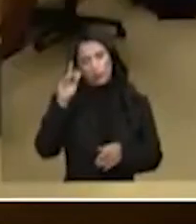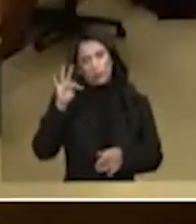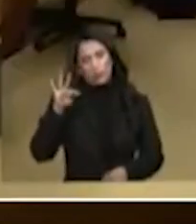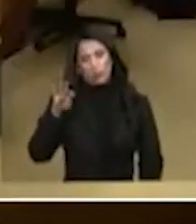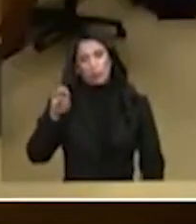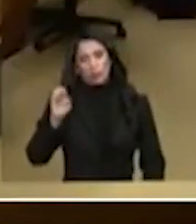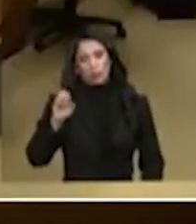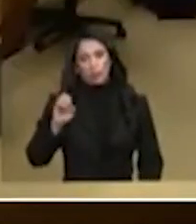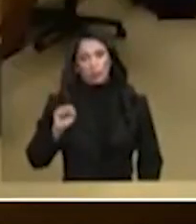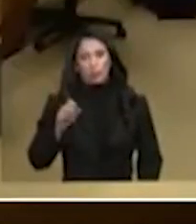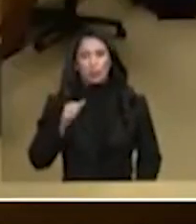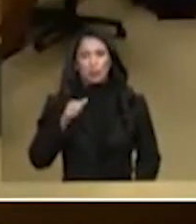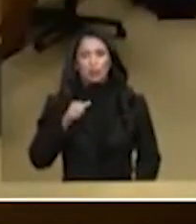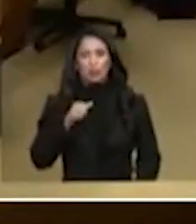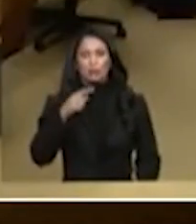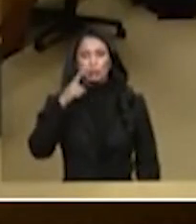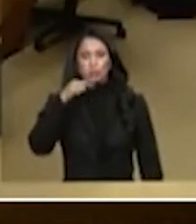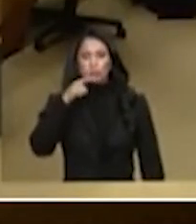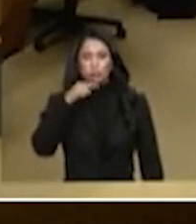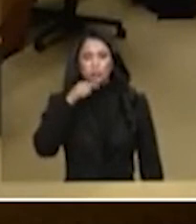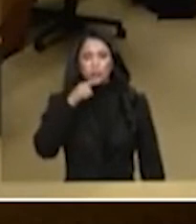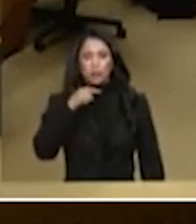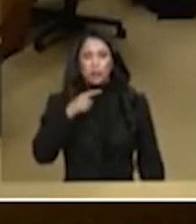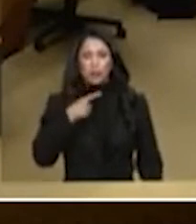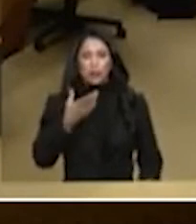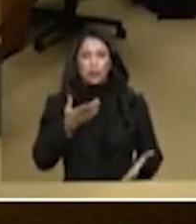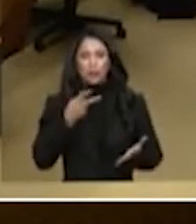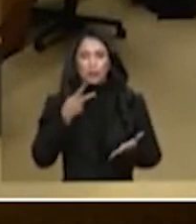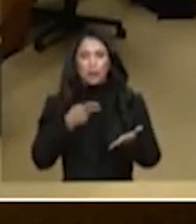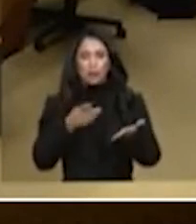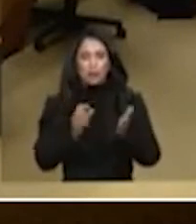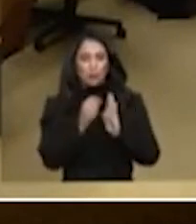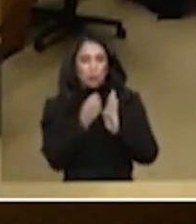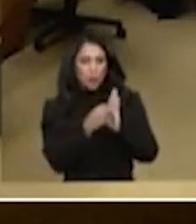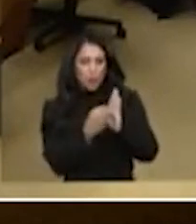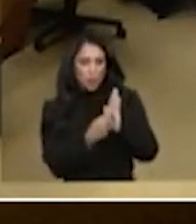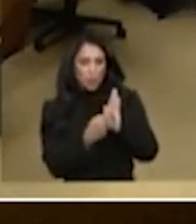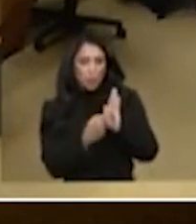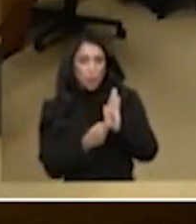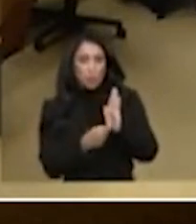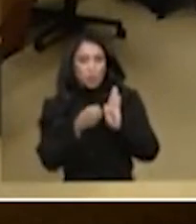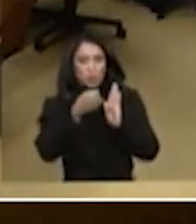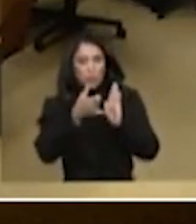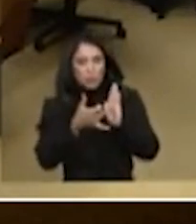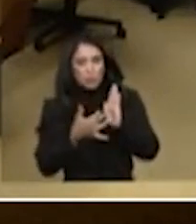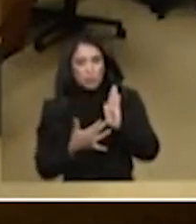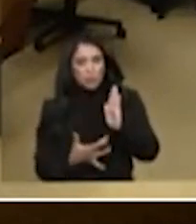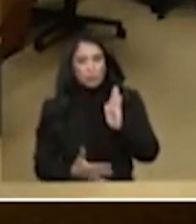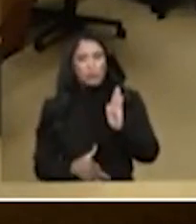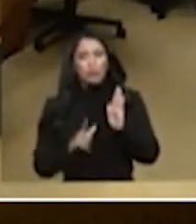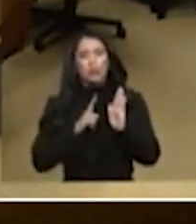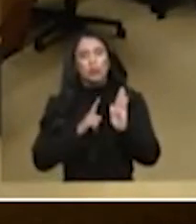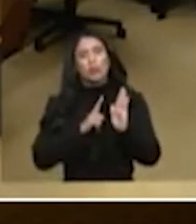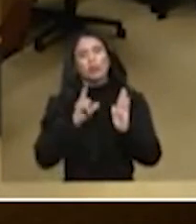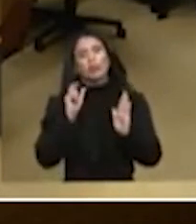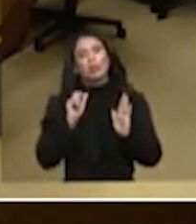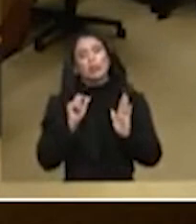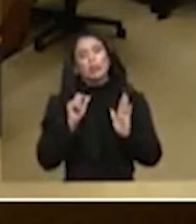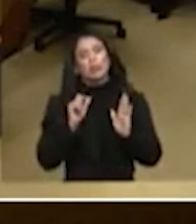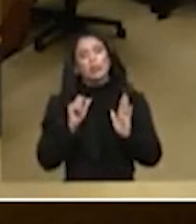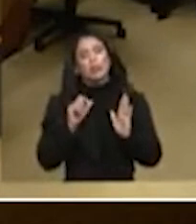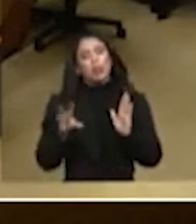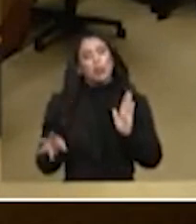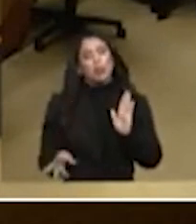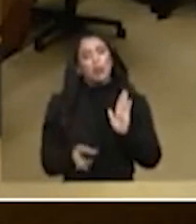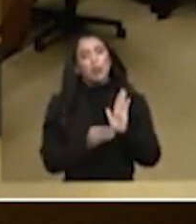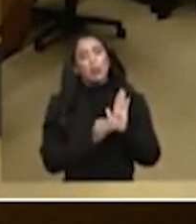grande problema disso é que os ministros podem mudar este voto. Ministros, pelo amor de Deus, mudem esse voto